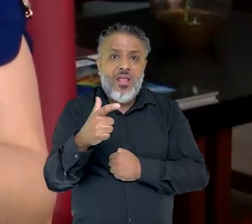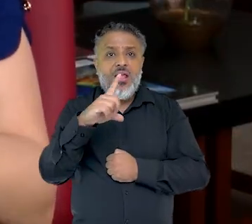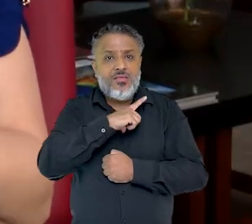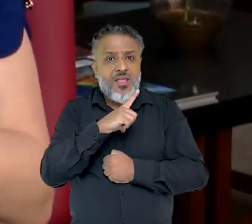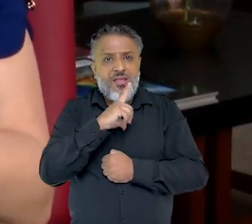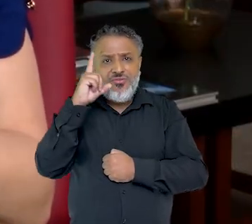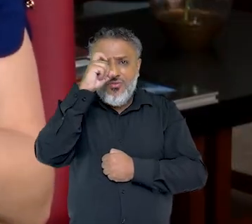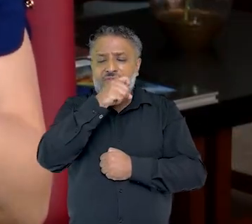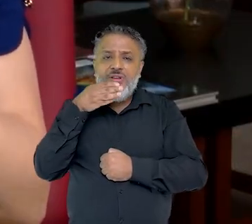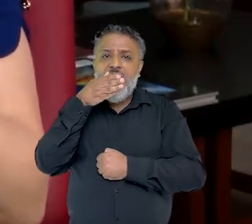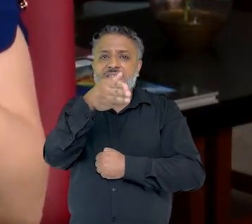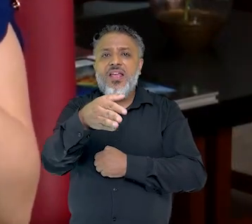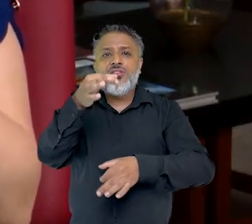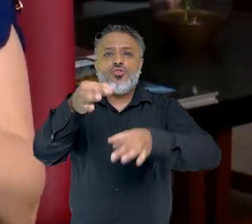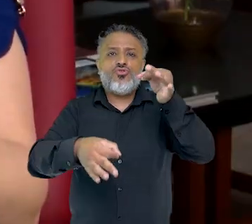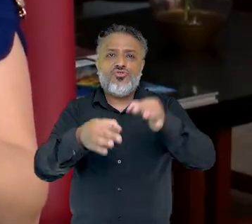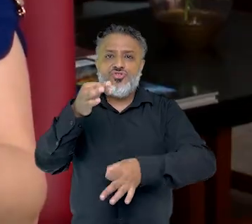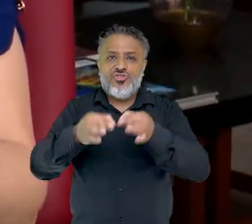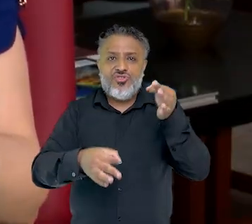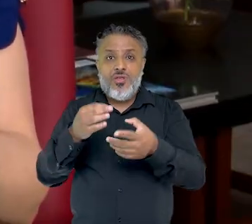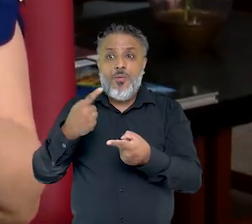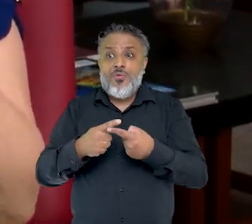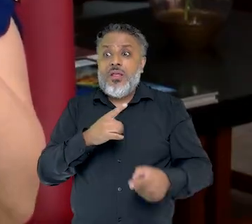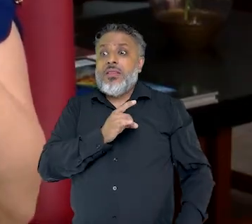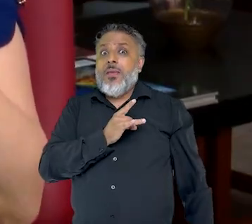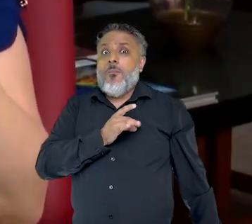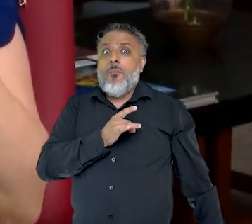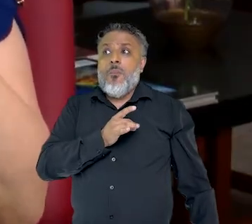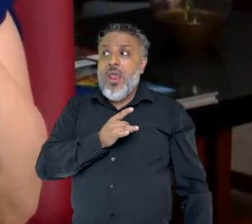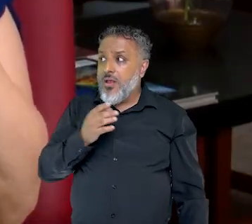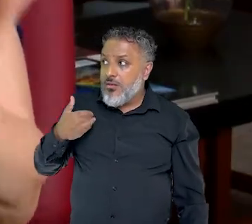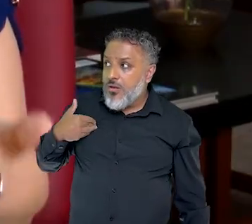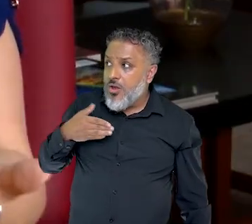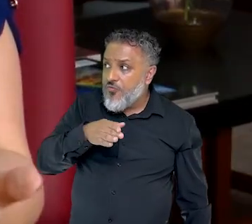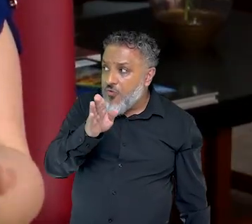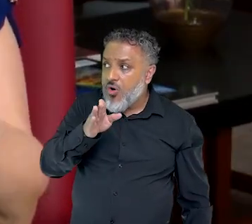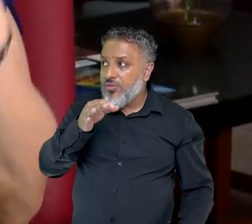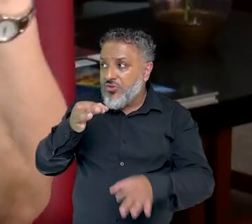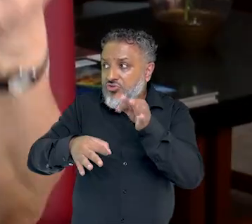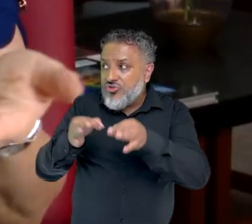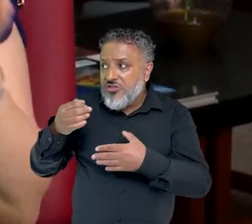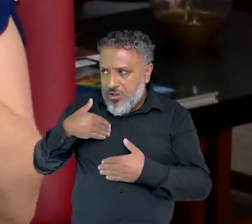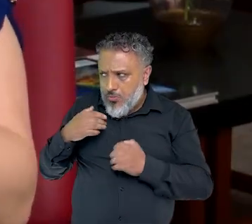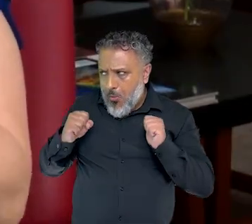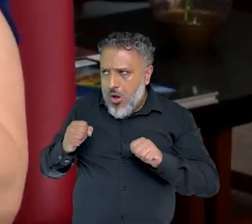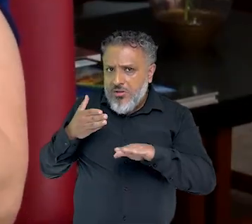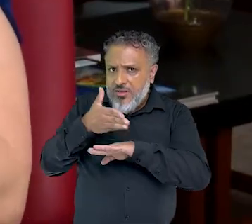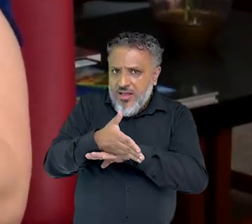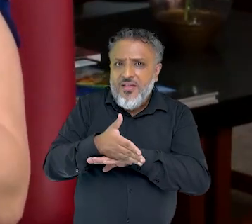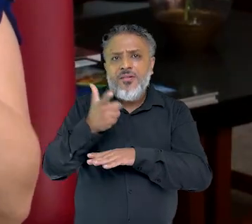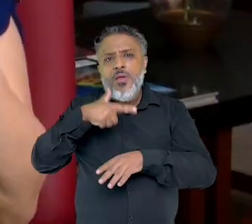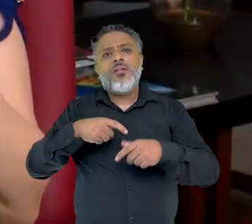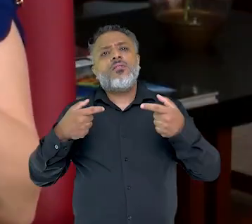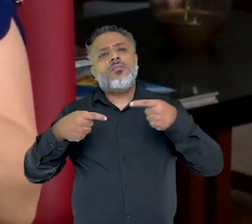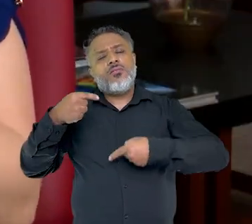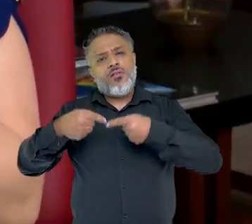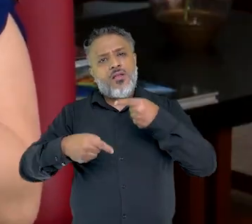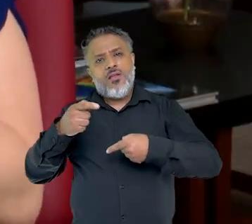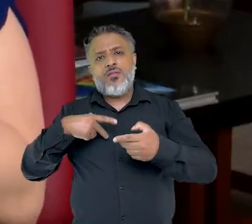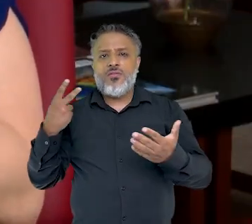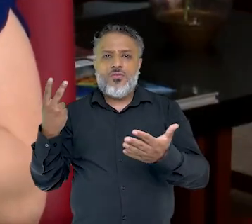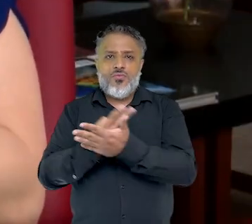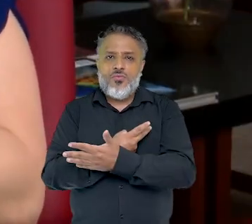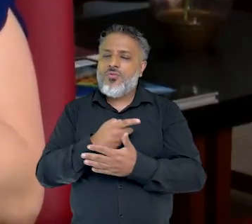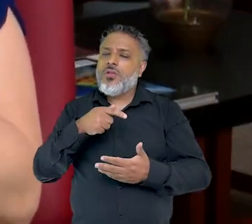de acesso à justiça, porque ela tem medo muitas vezes, ela não sabe que ela pode ter acesso à justiça mesmo estando em situação irregular